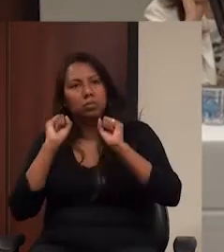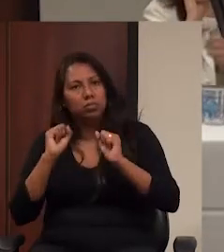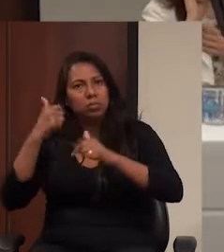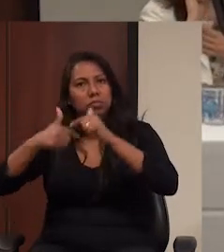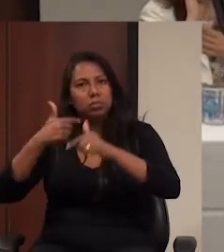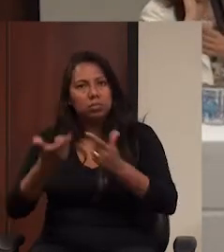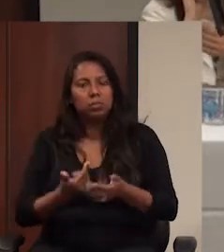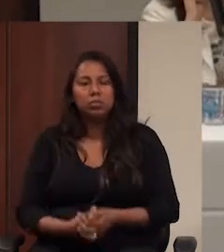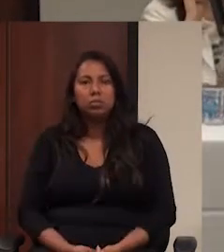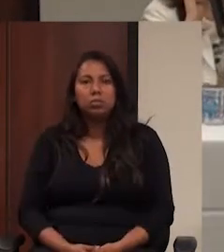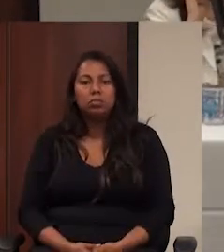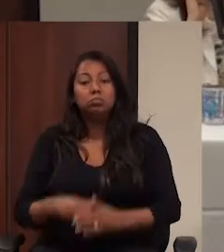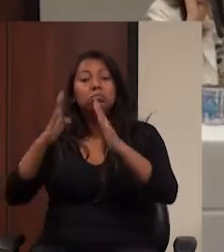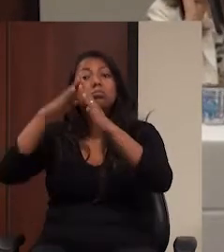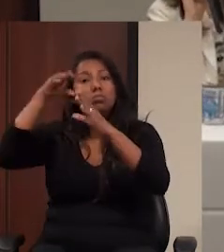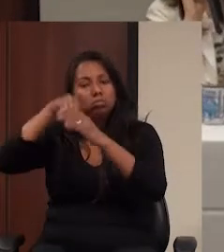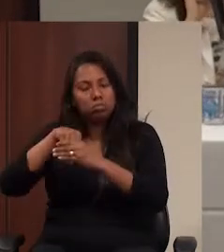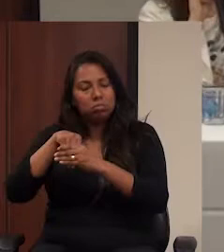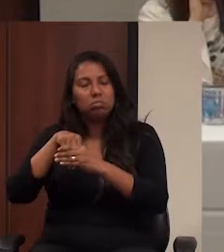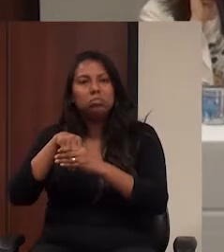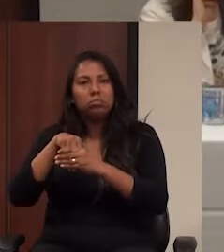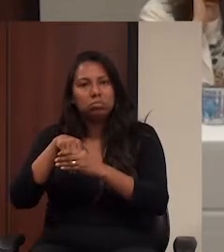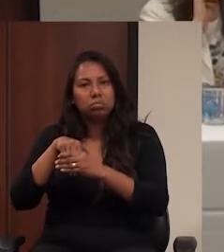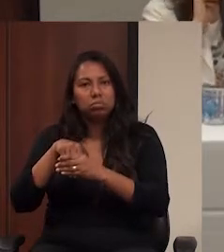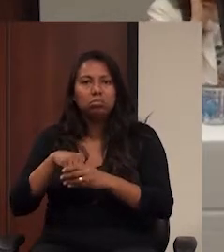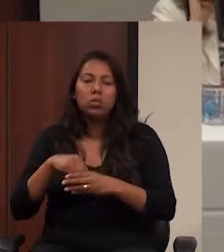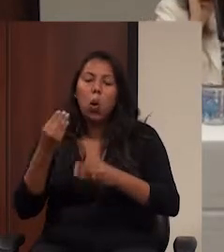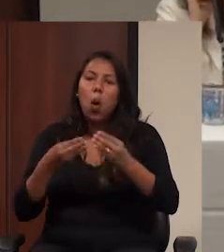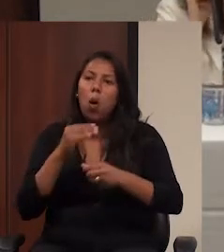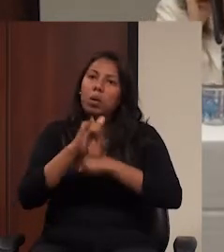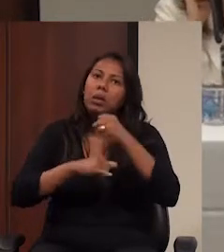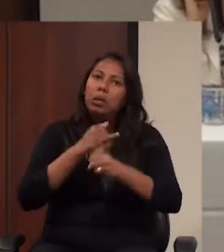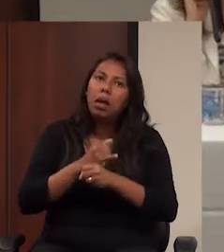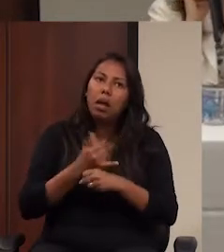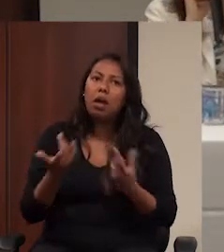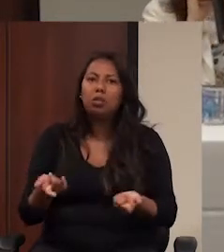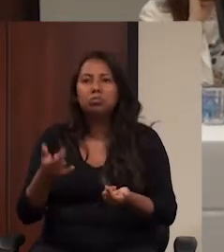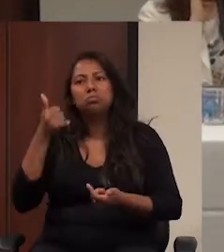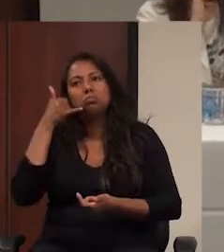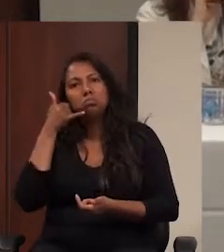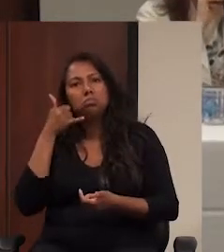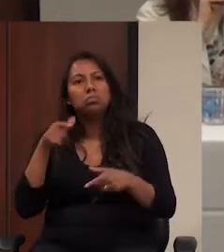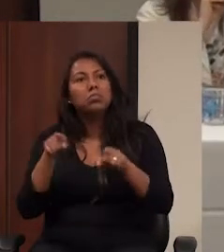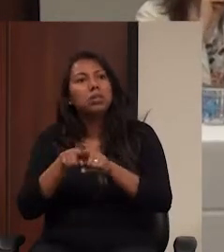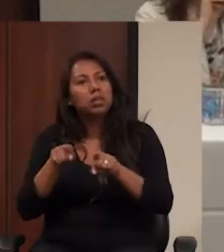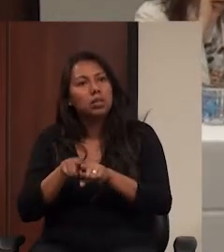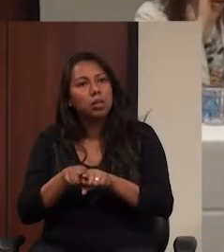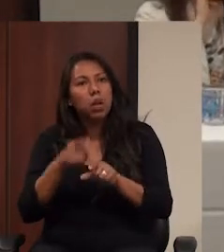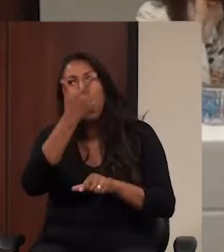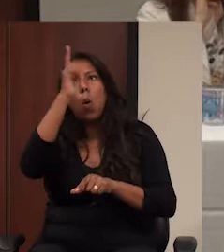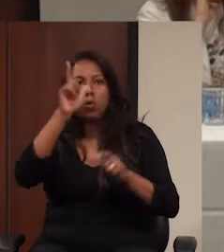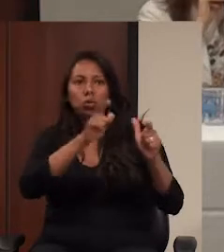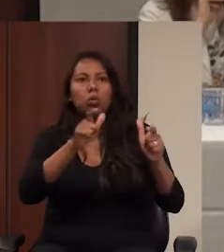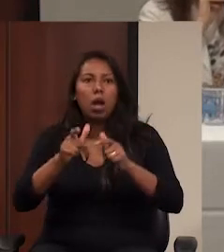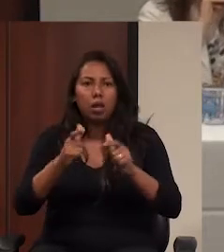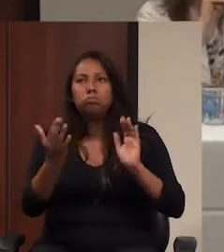Trabalham de suas próprias casas, de novo, com a ajuda de internet e telefone, ou também atendem as pessoas em locais neutros. Isso é